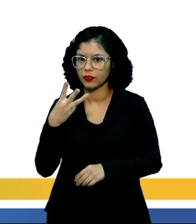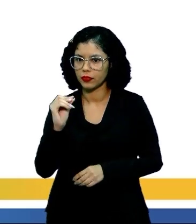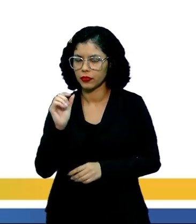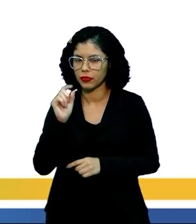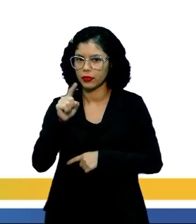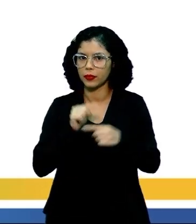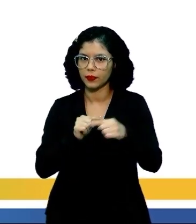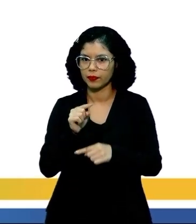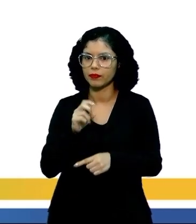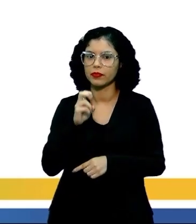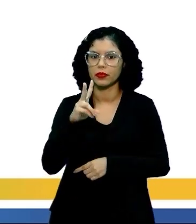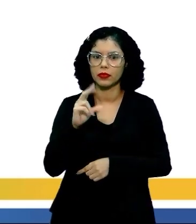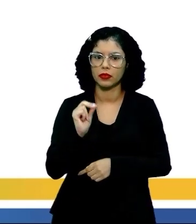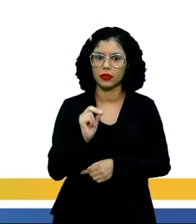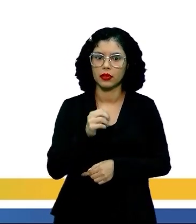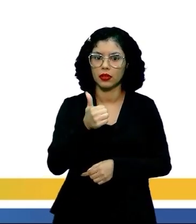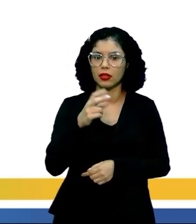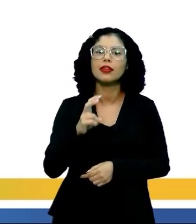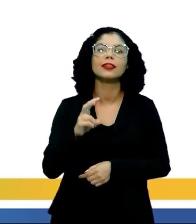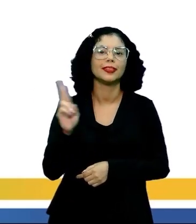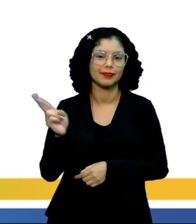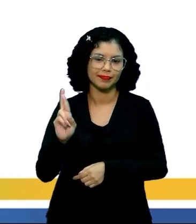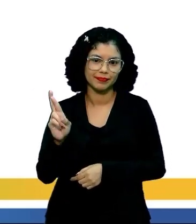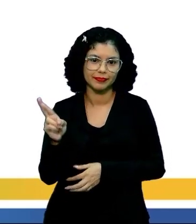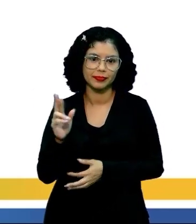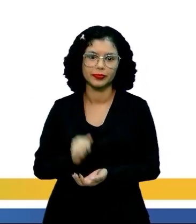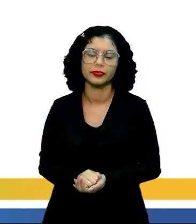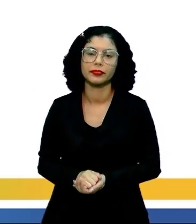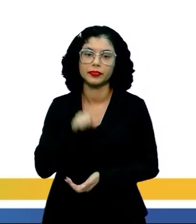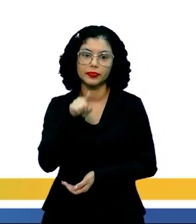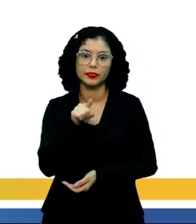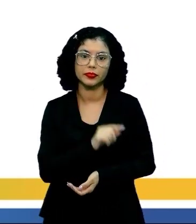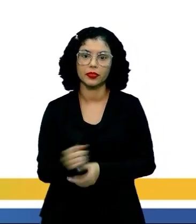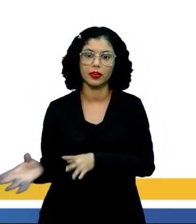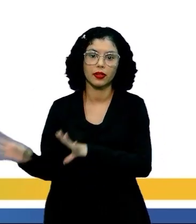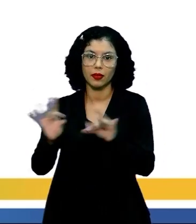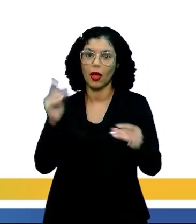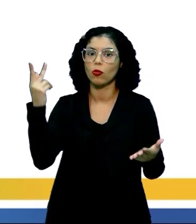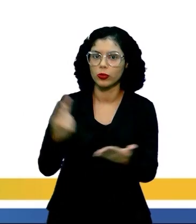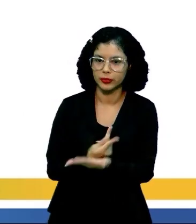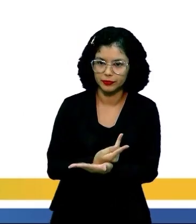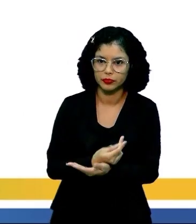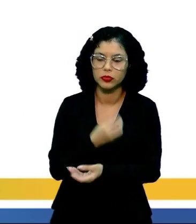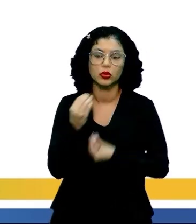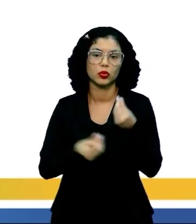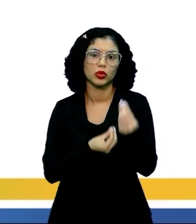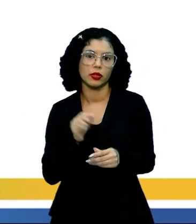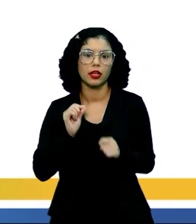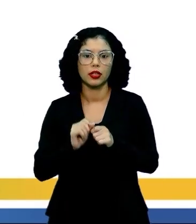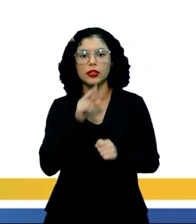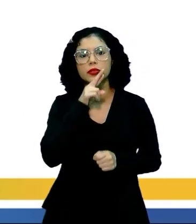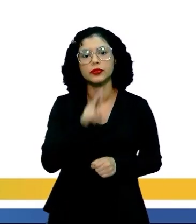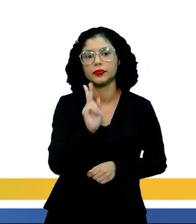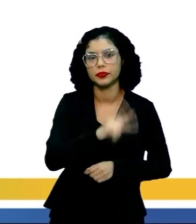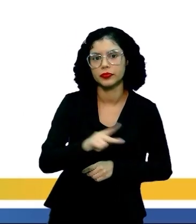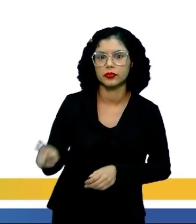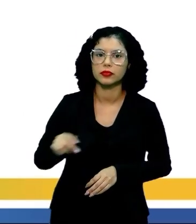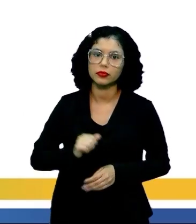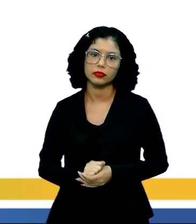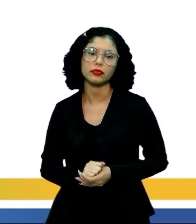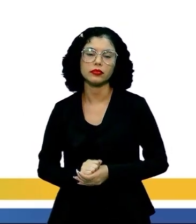de 50 dá exatamente R$15. Isso aqui vai levar você ao erro. Como é que a gente resolve então,